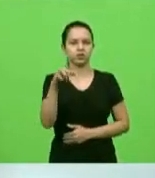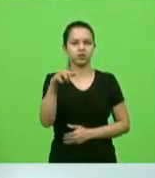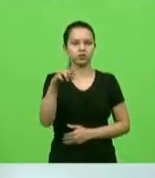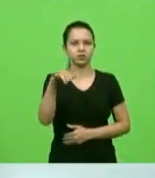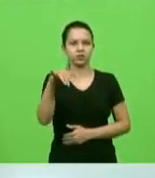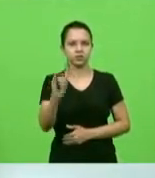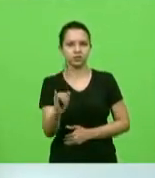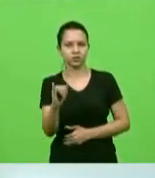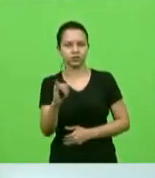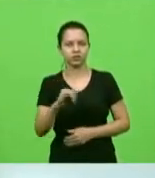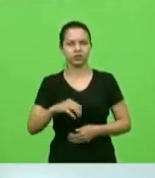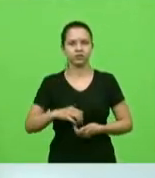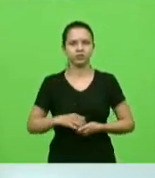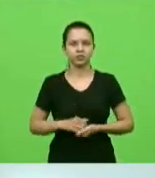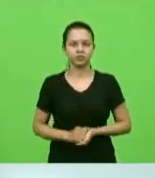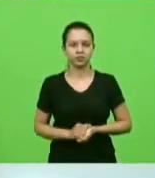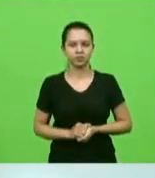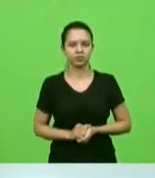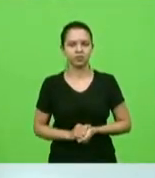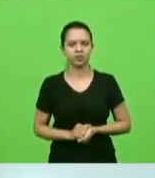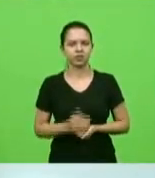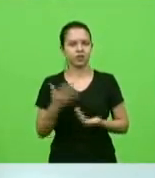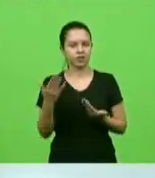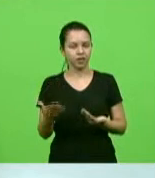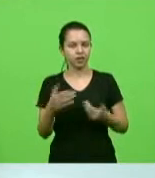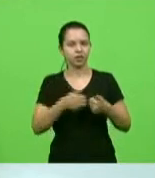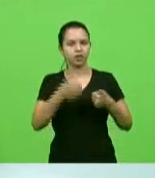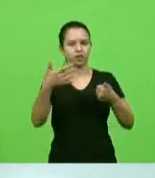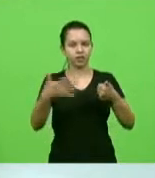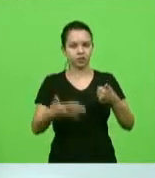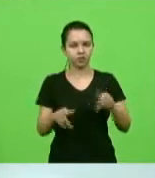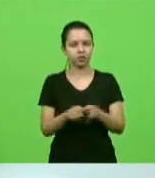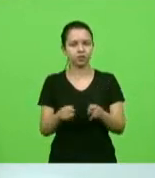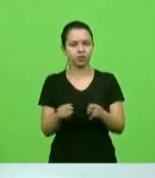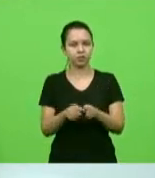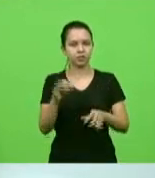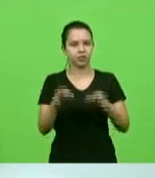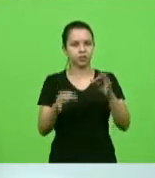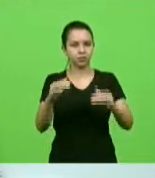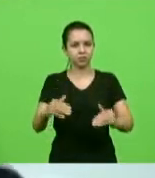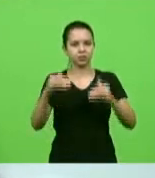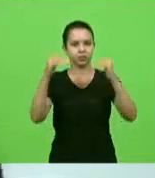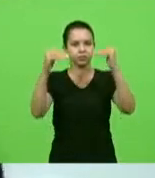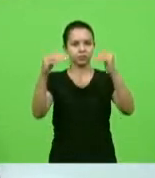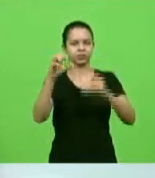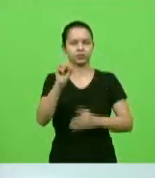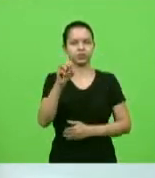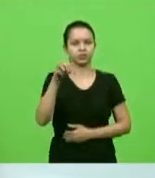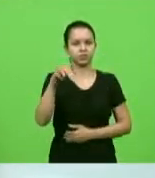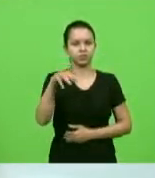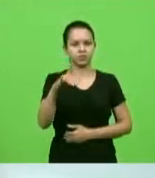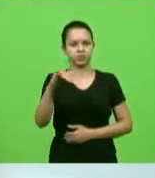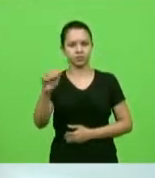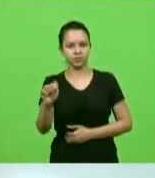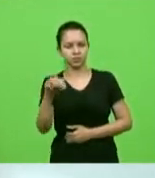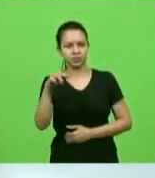Portela Wolff, ministro com a relatora, desembargadora Sônia Maria Schmidt,